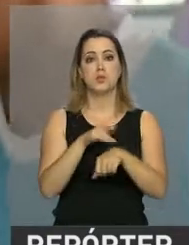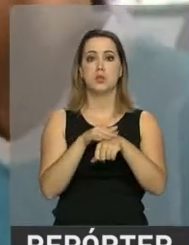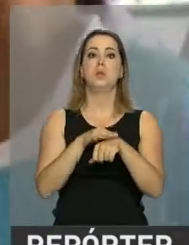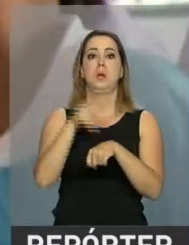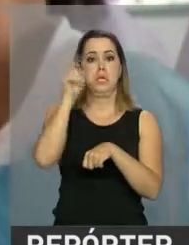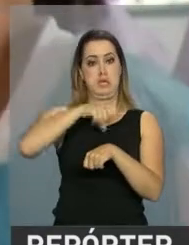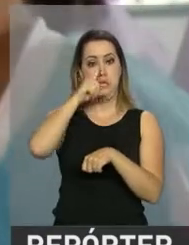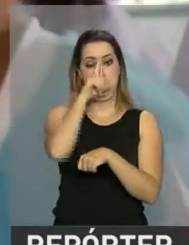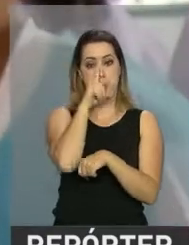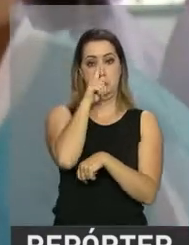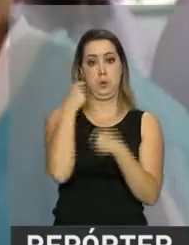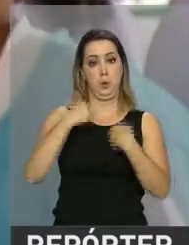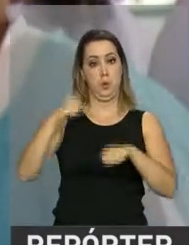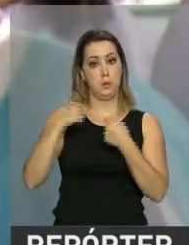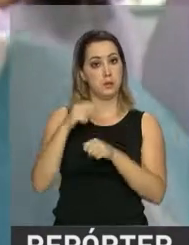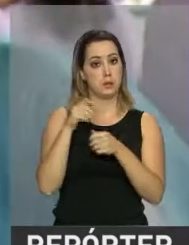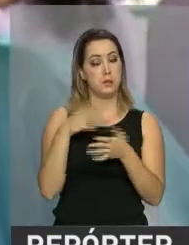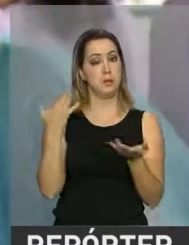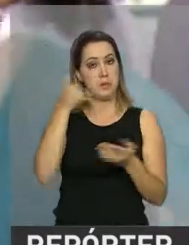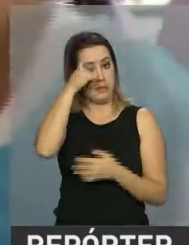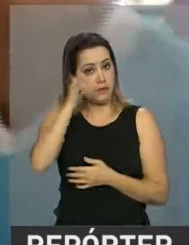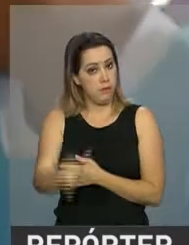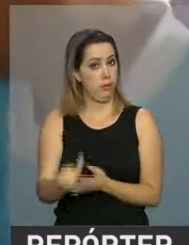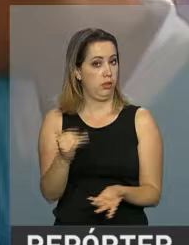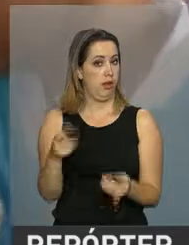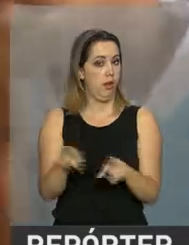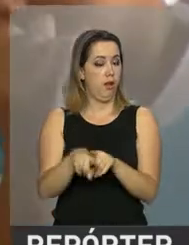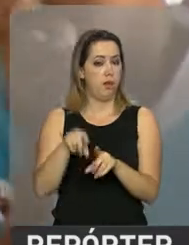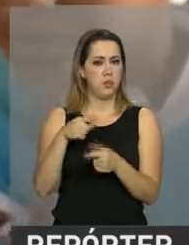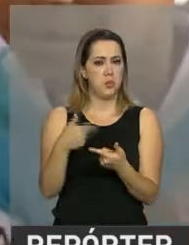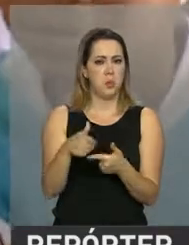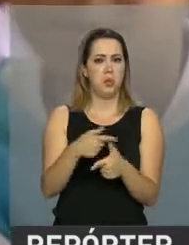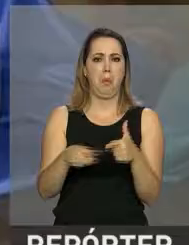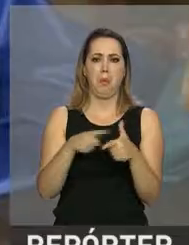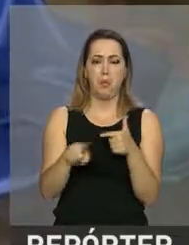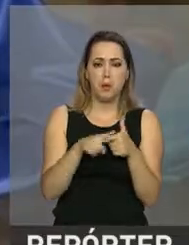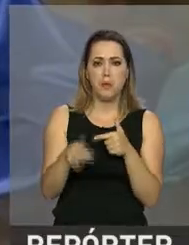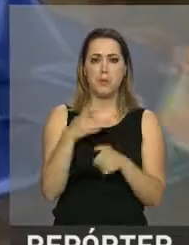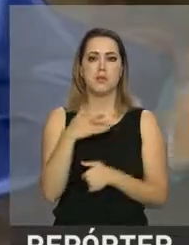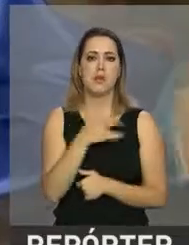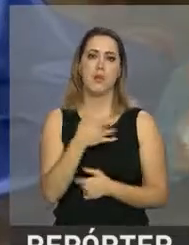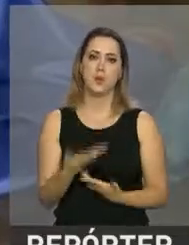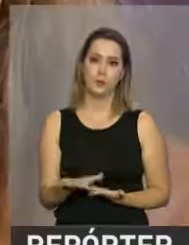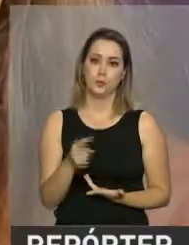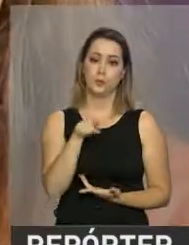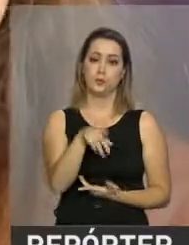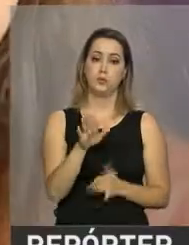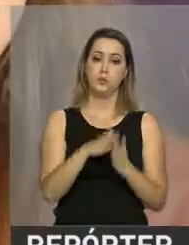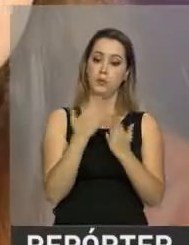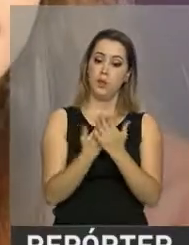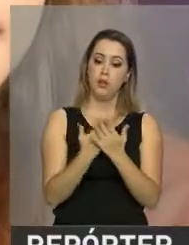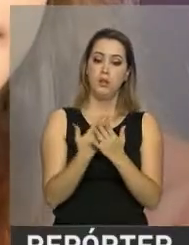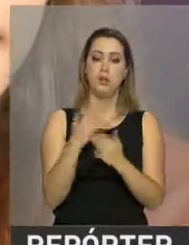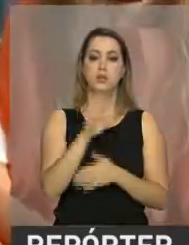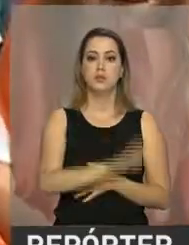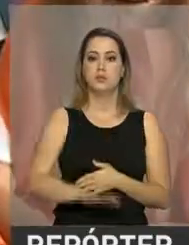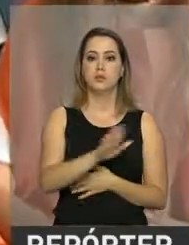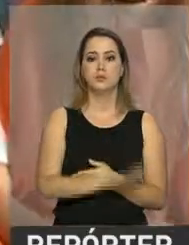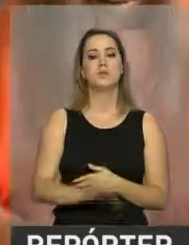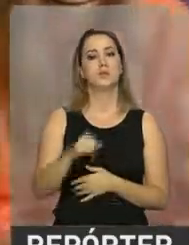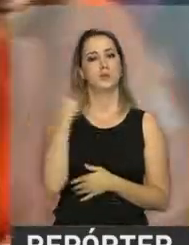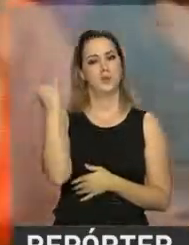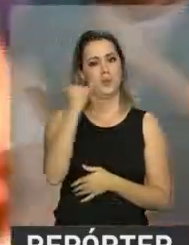muito perigosa e se prevenir para não acontecer nenhum problema de saúde. E as escolas têm papel importante